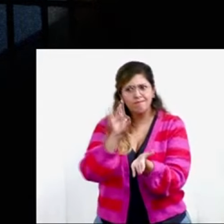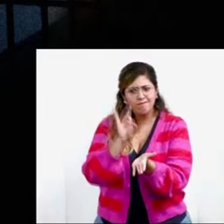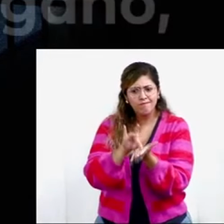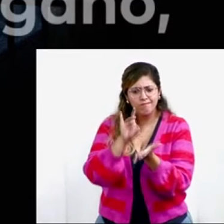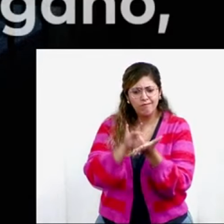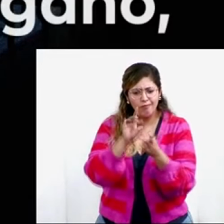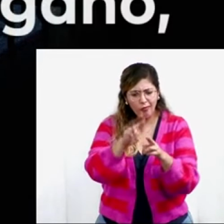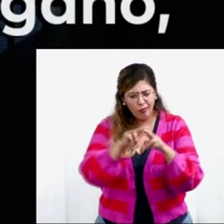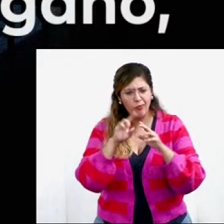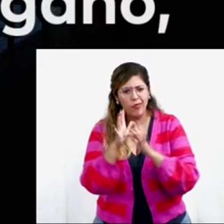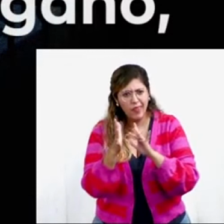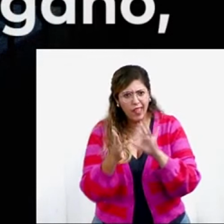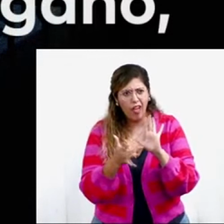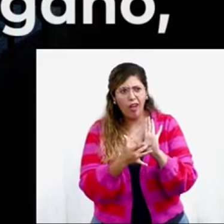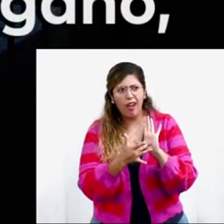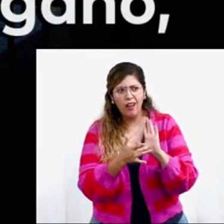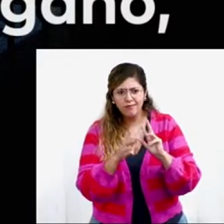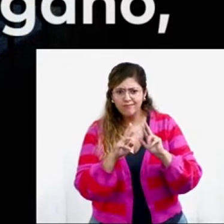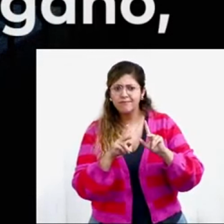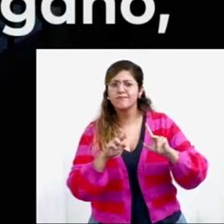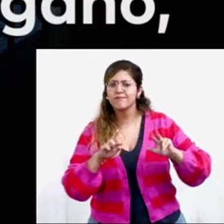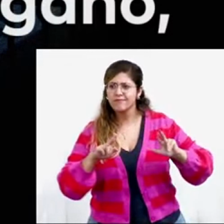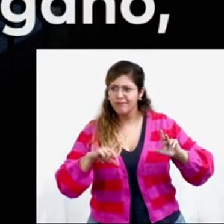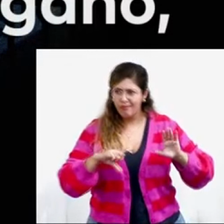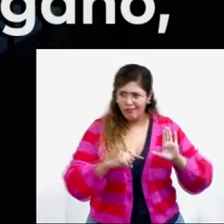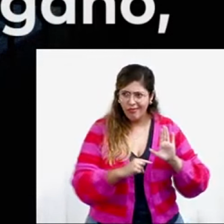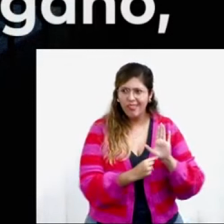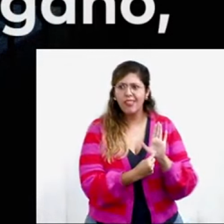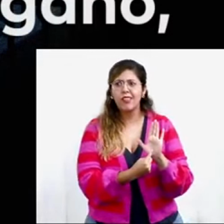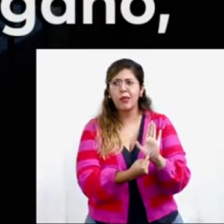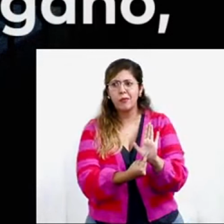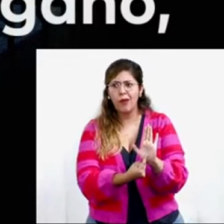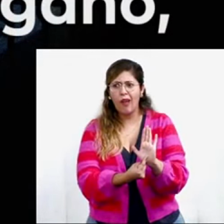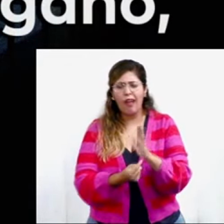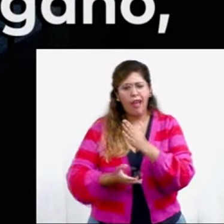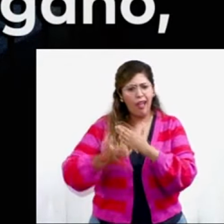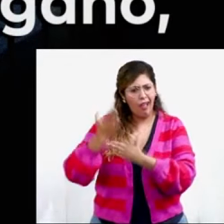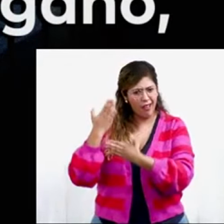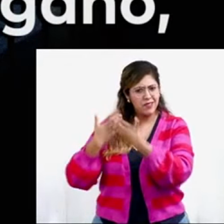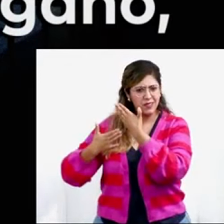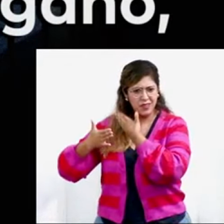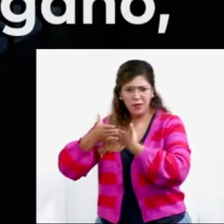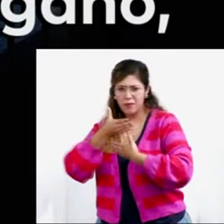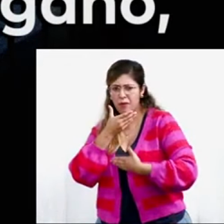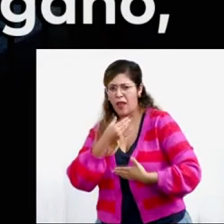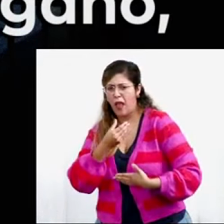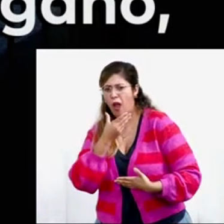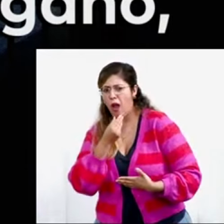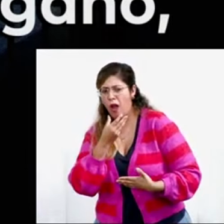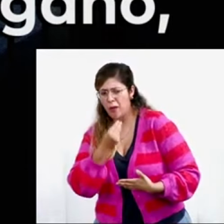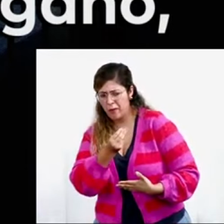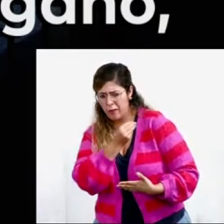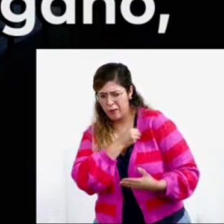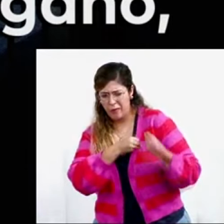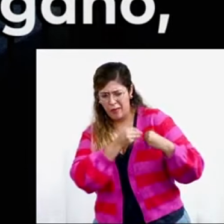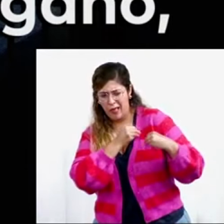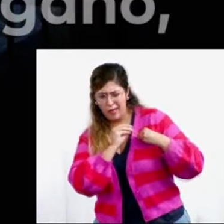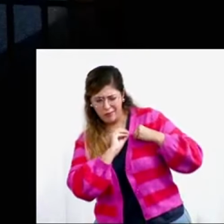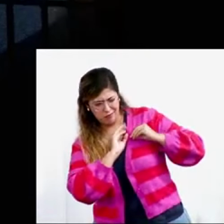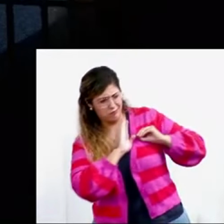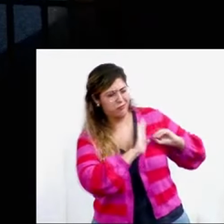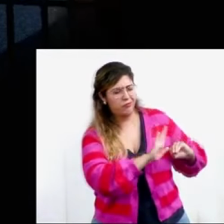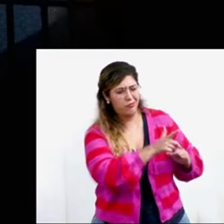Jesus, no sentido de que, quanto ao trato passado, vos despojeis do velho homem que se corrompe segundo as concupiscências do